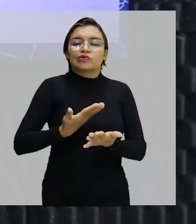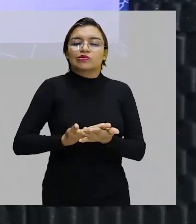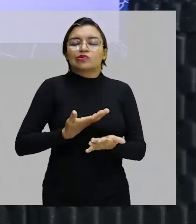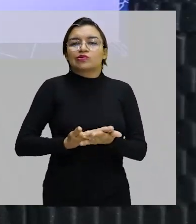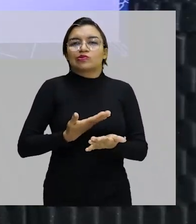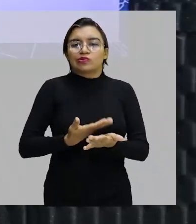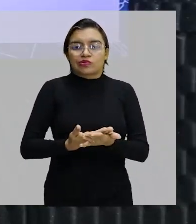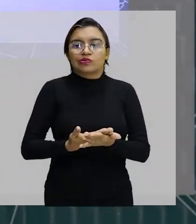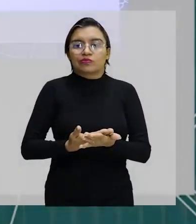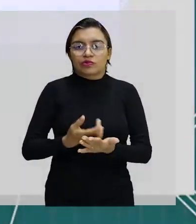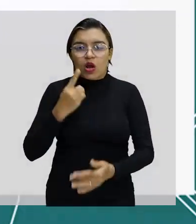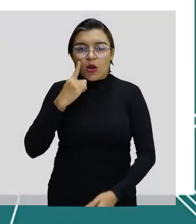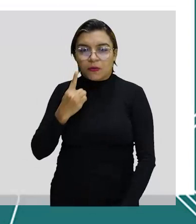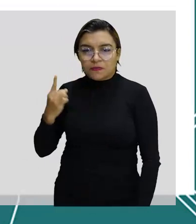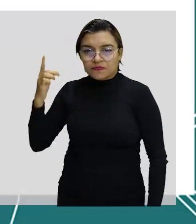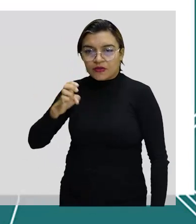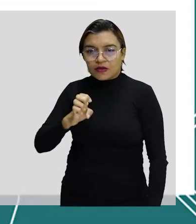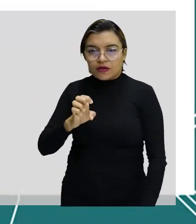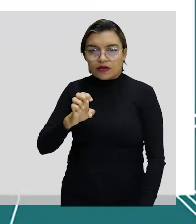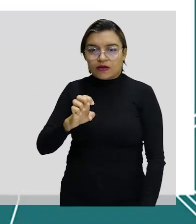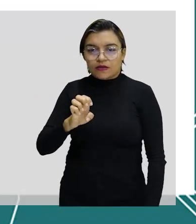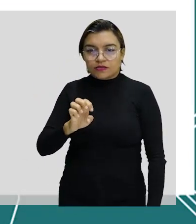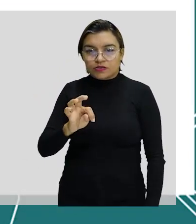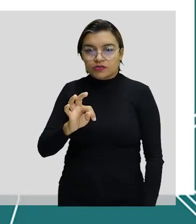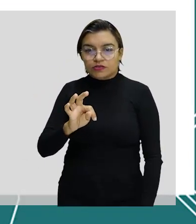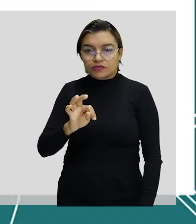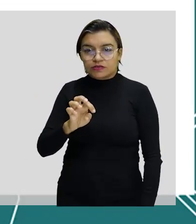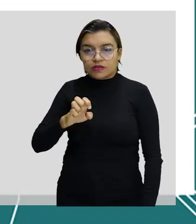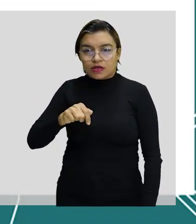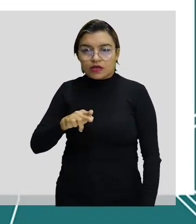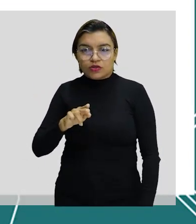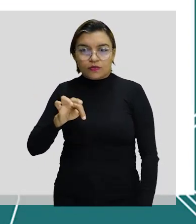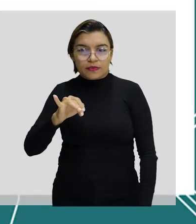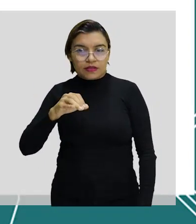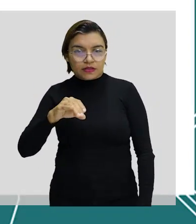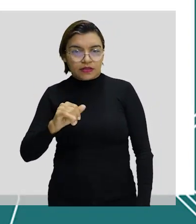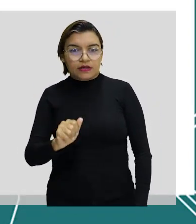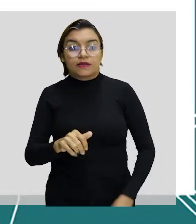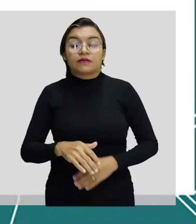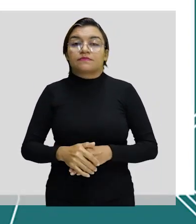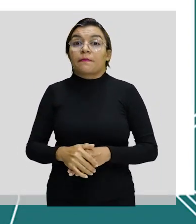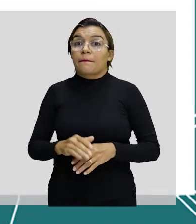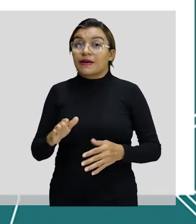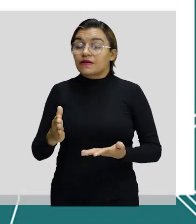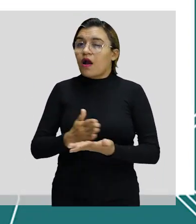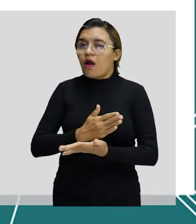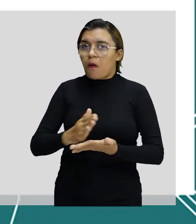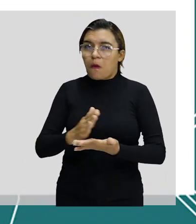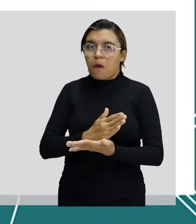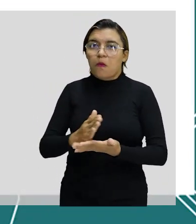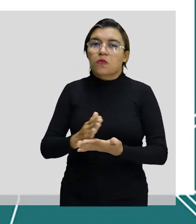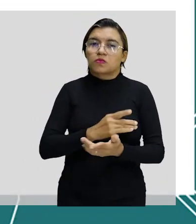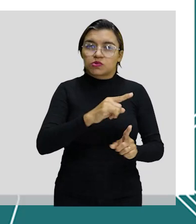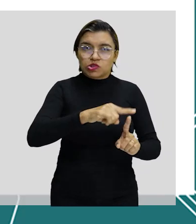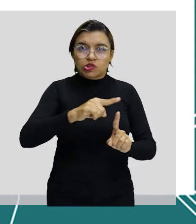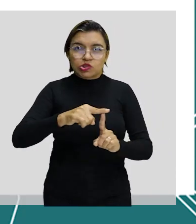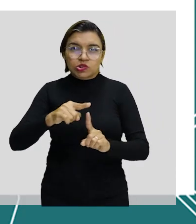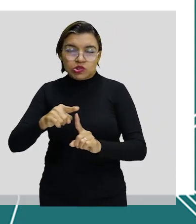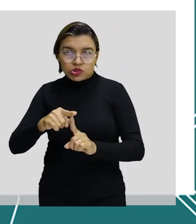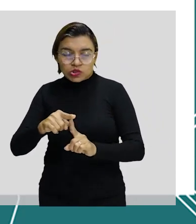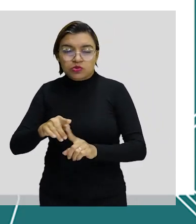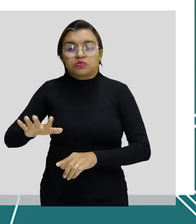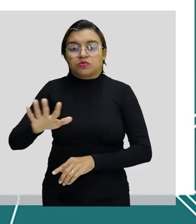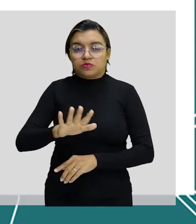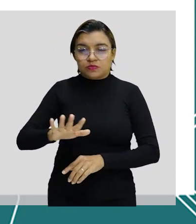a estequiometria. Só que vamos trabalhar alguns casos, vamos chamar de casos gerais,